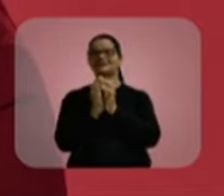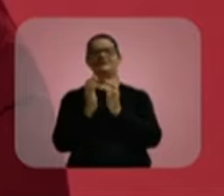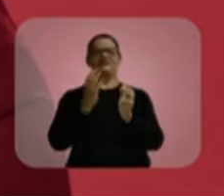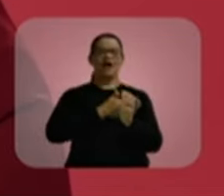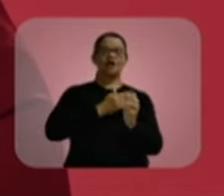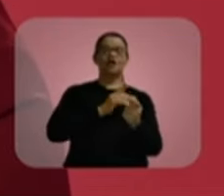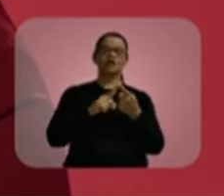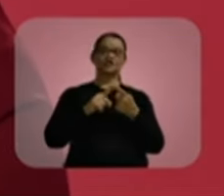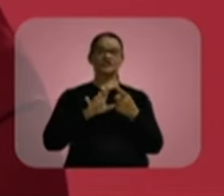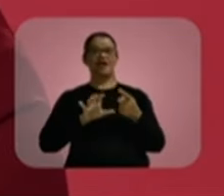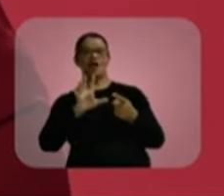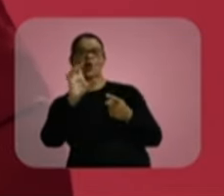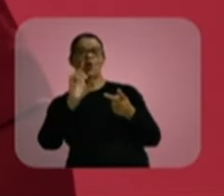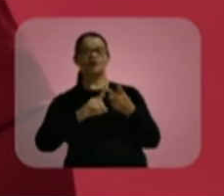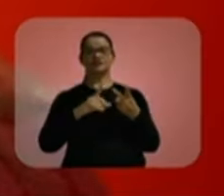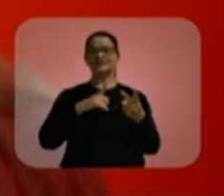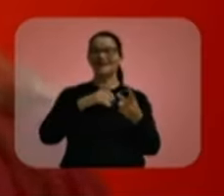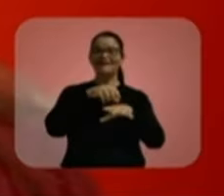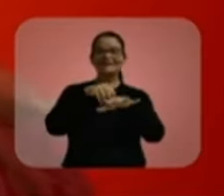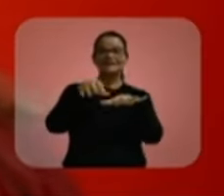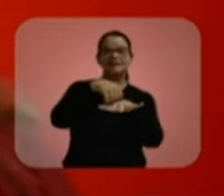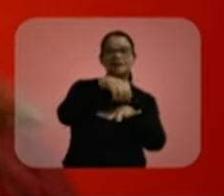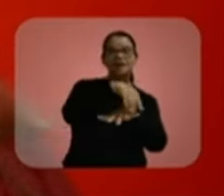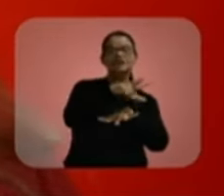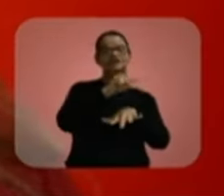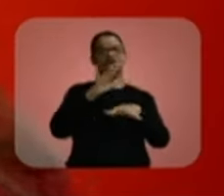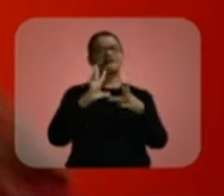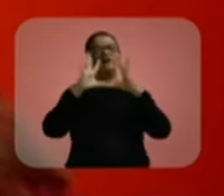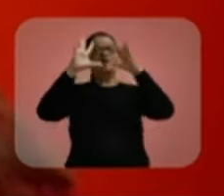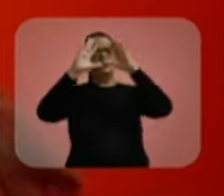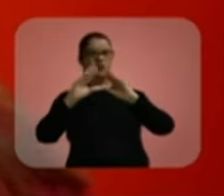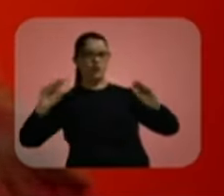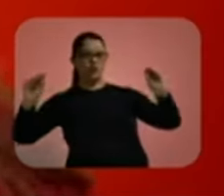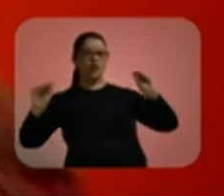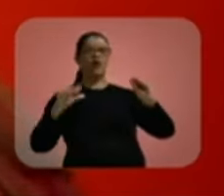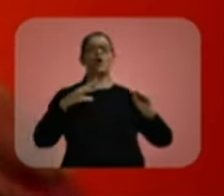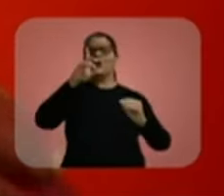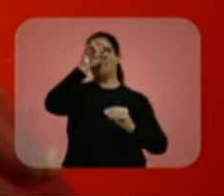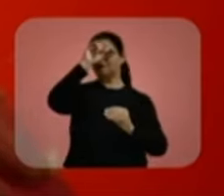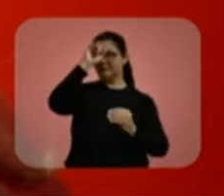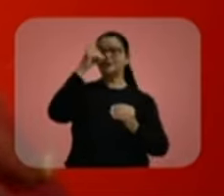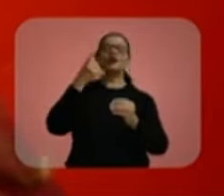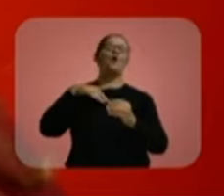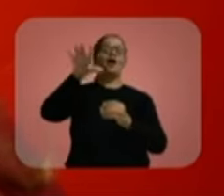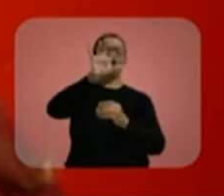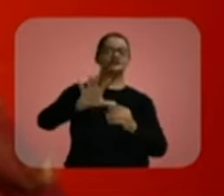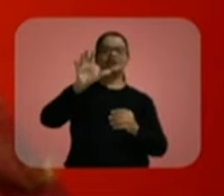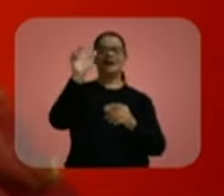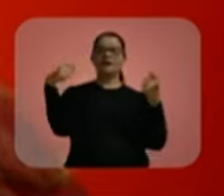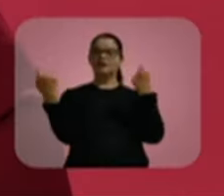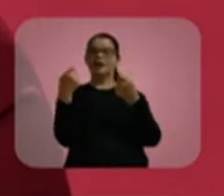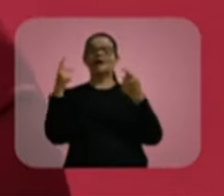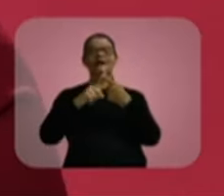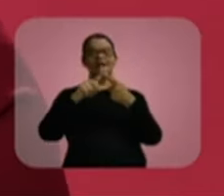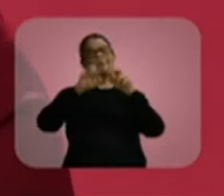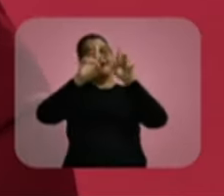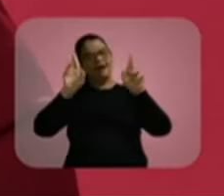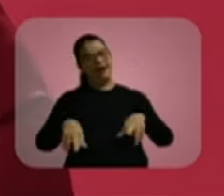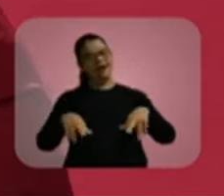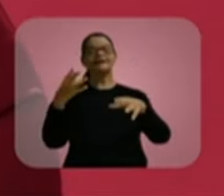Recife, cardiologia, oncologia, por exemplo. Descentralizando, a gente vai desafogar o Hospital Regional de Caruaru e a rede